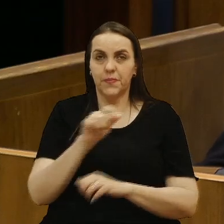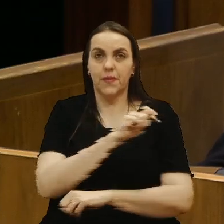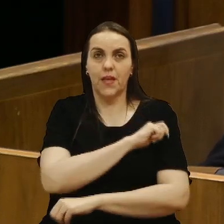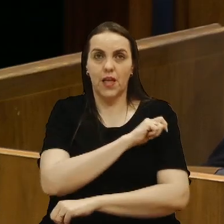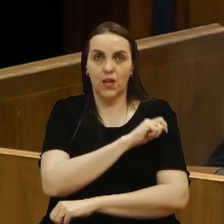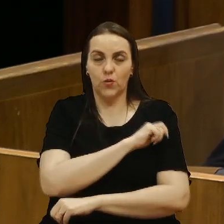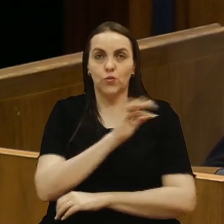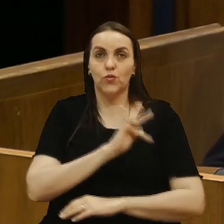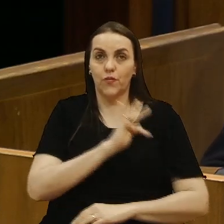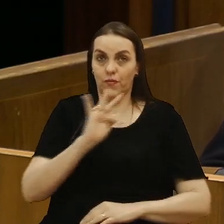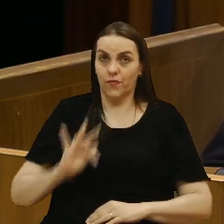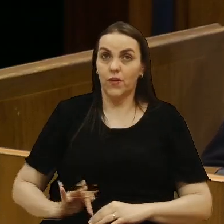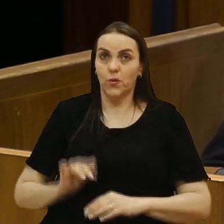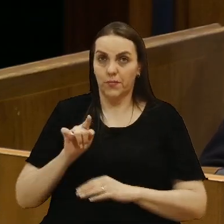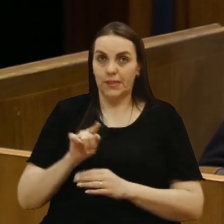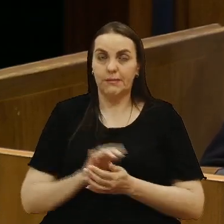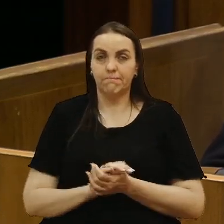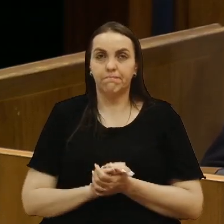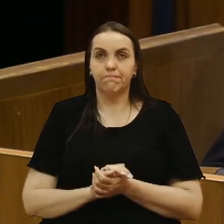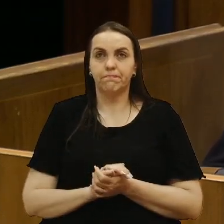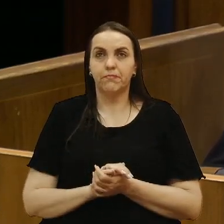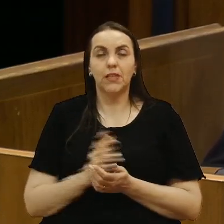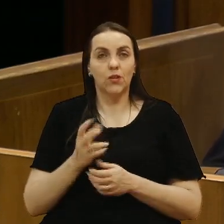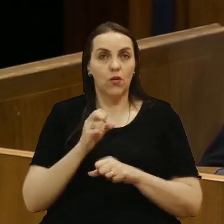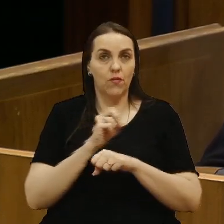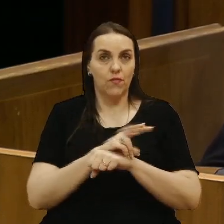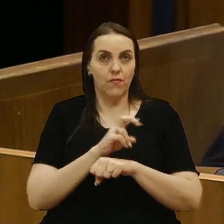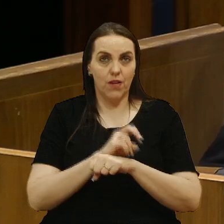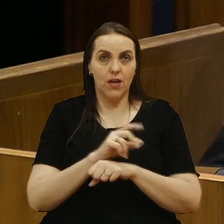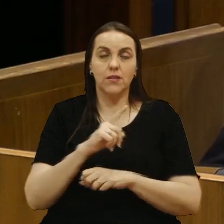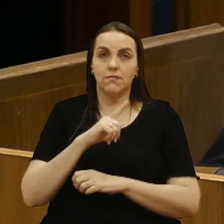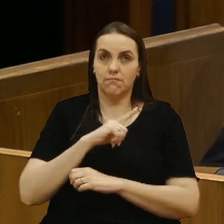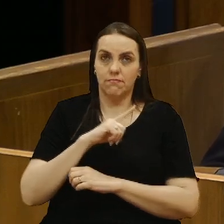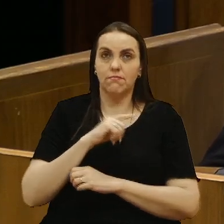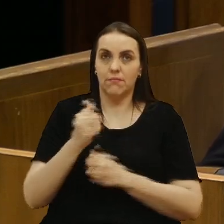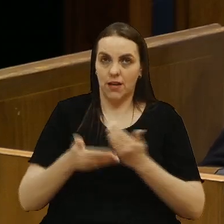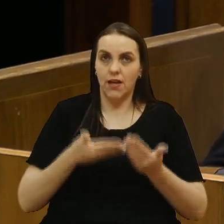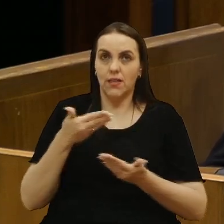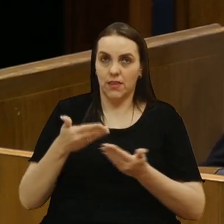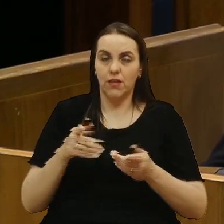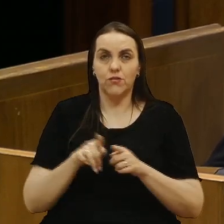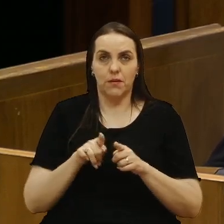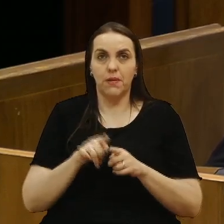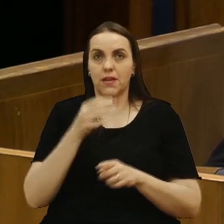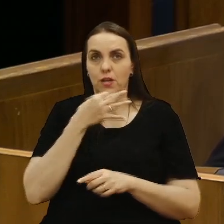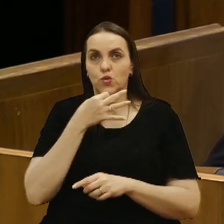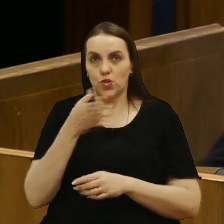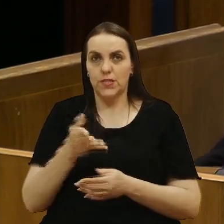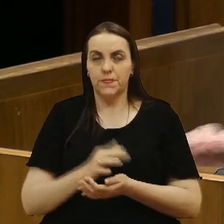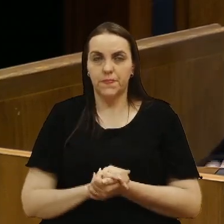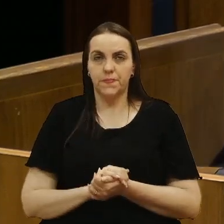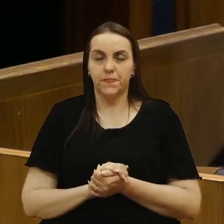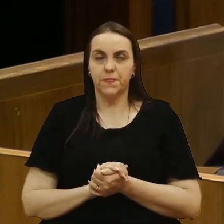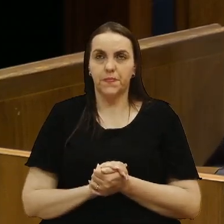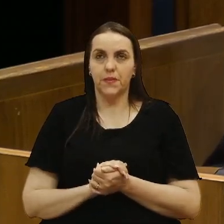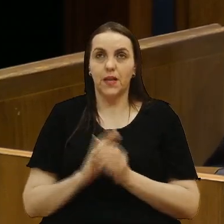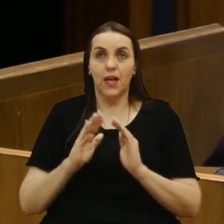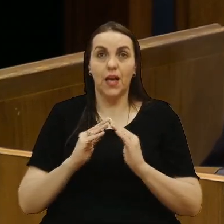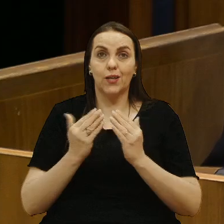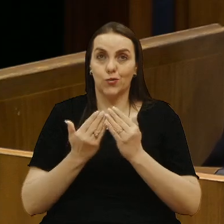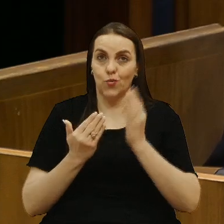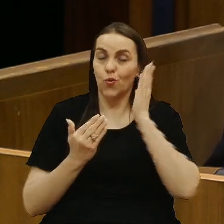de Farroupilha, e quando há vagas, atendem também os alunos de Caxias. E a